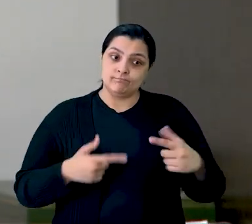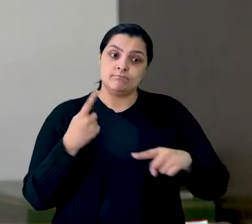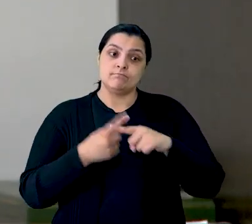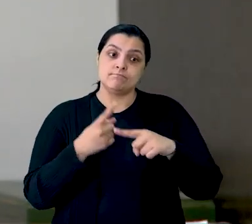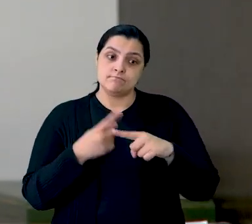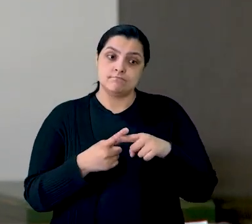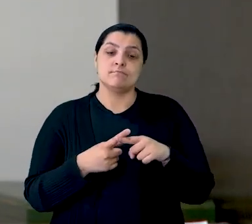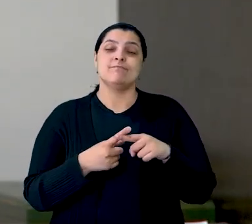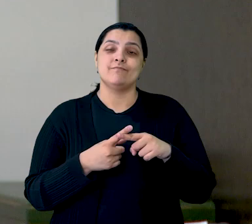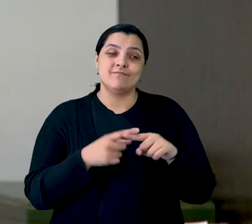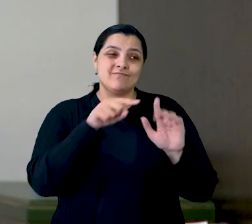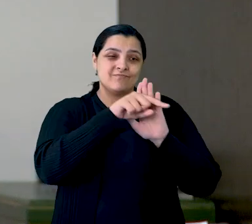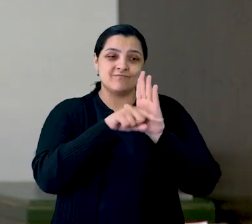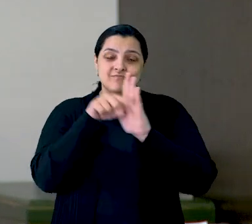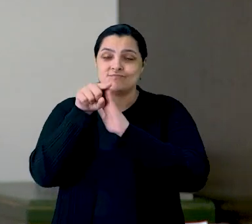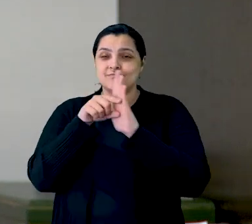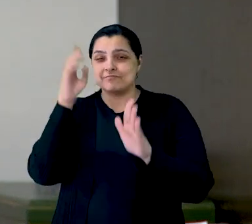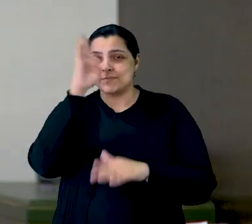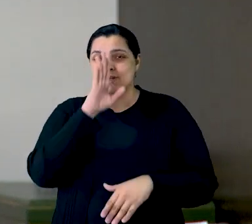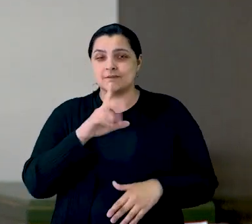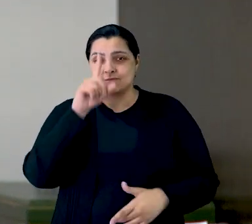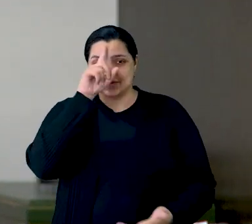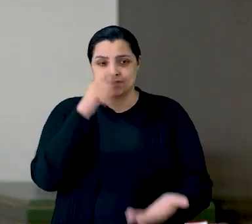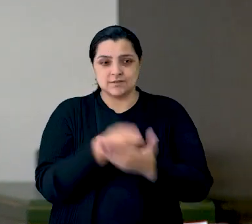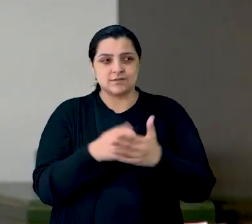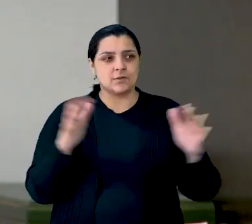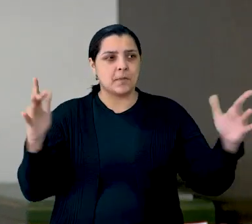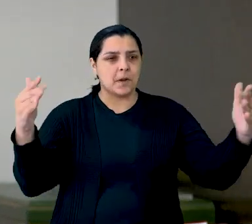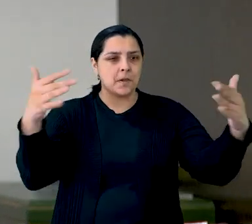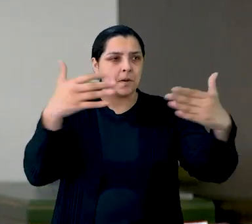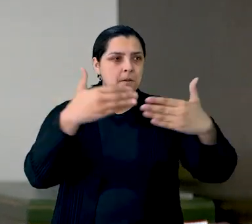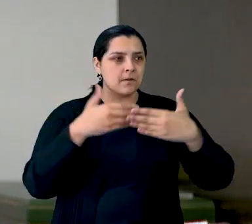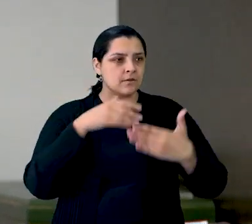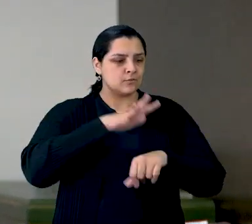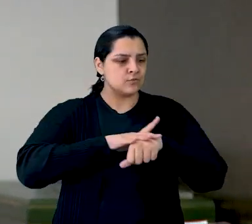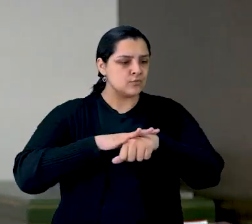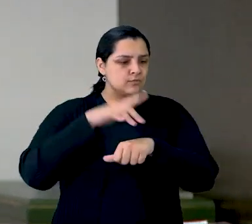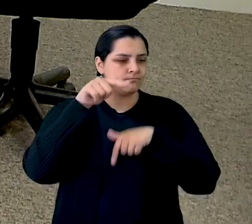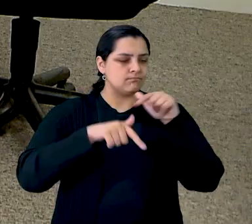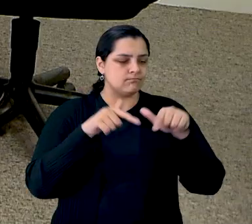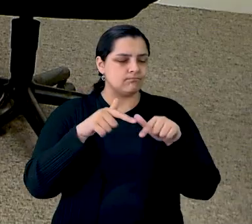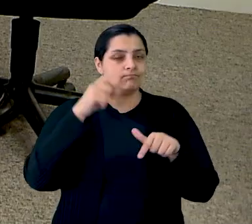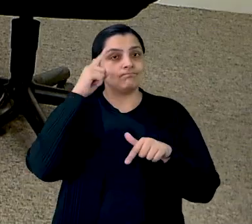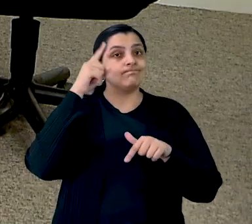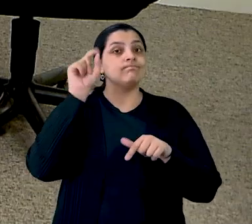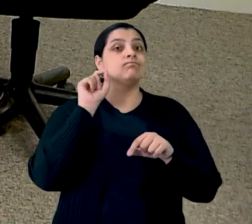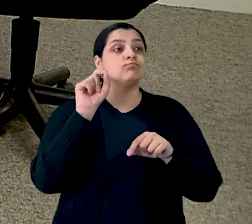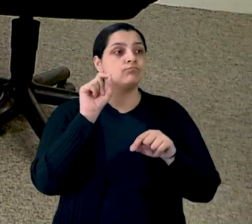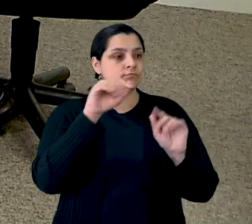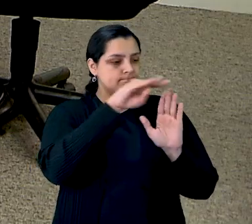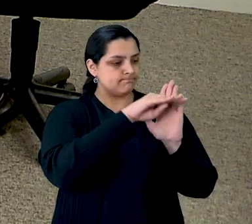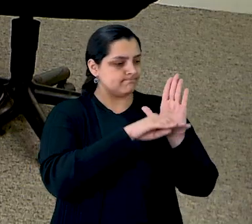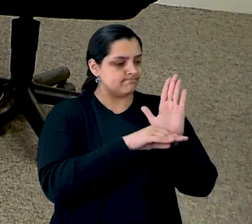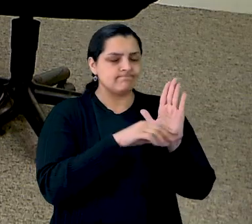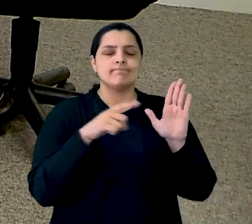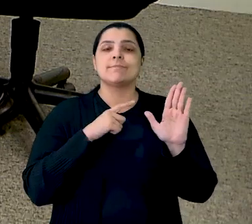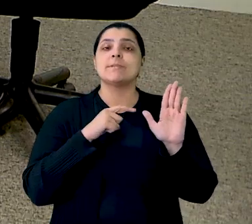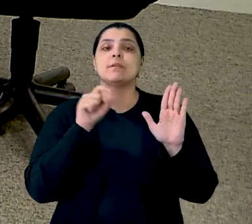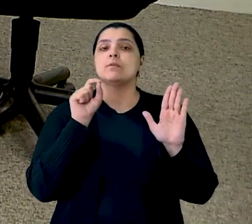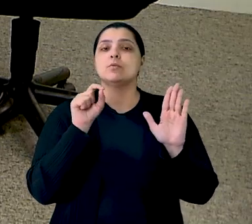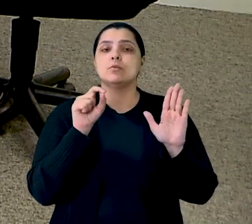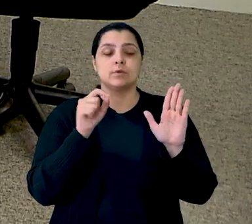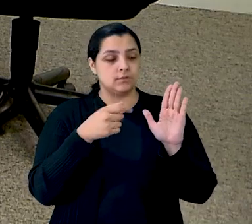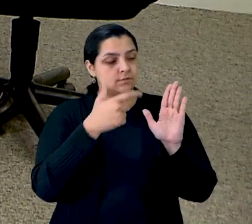trabalhoso, porque envolveu levantar decisões do Brasil inteiro sobre o tema do acidente de trabalho. A ideia é que se tenha nesse